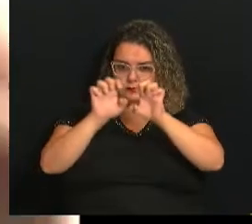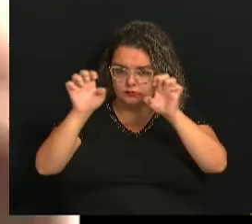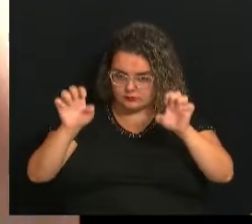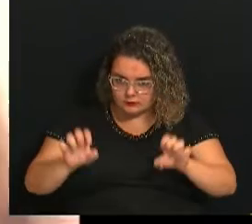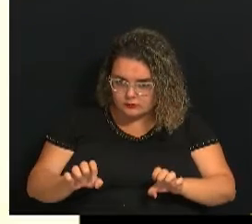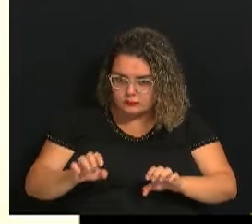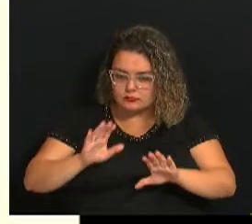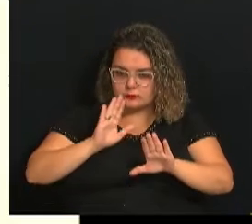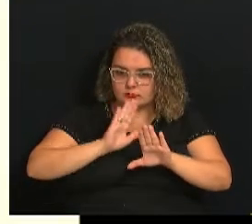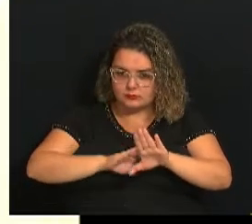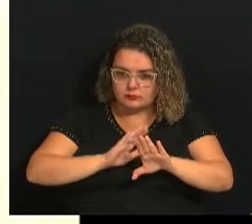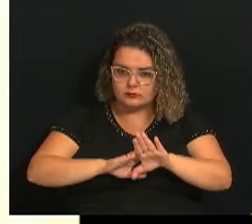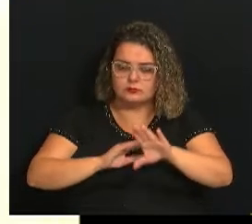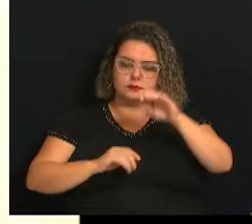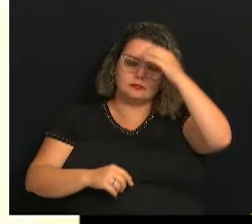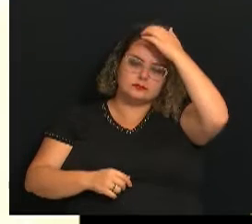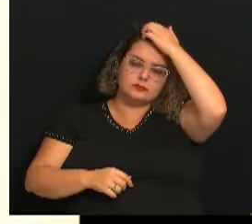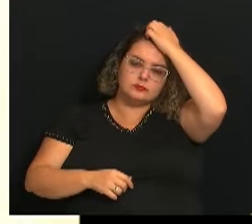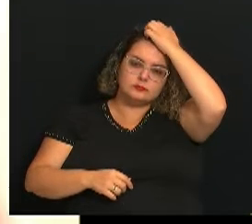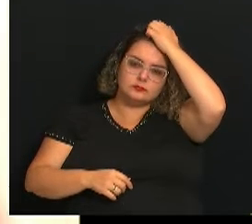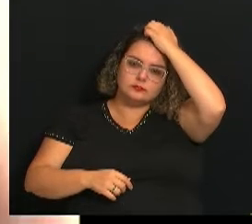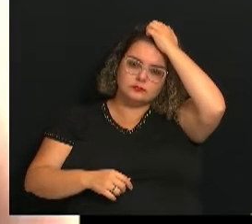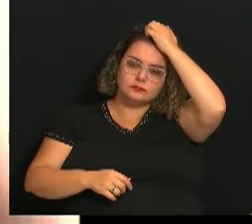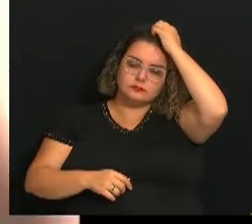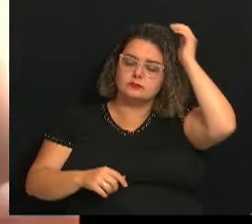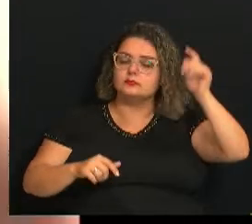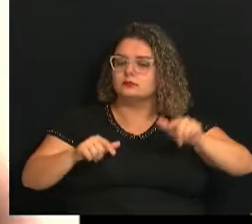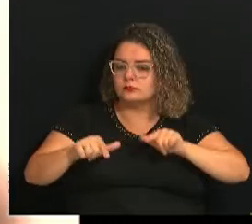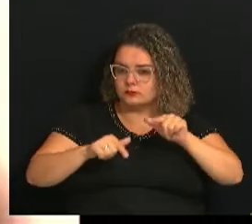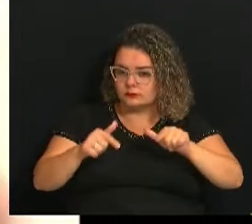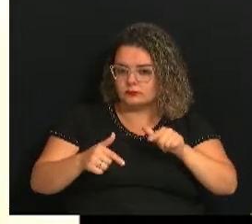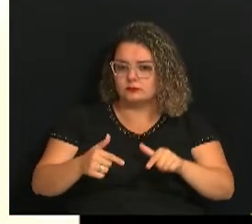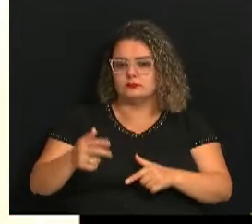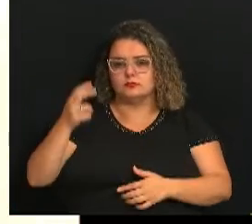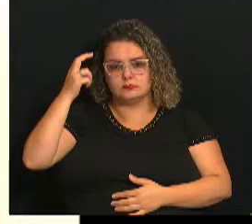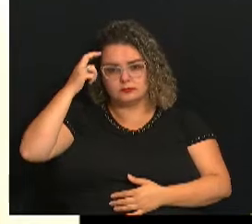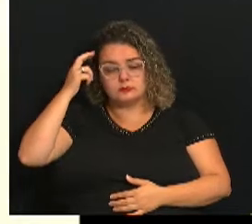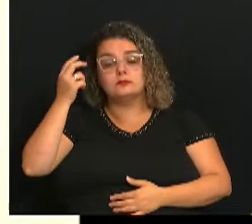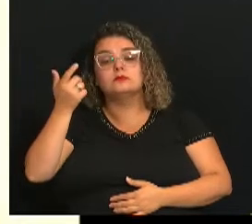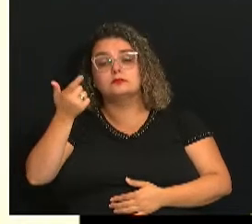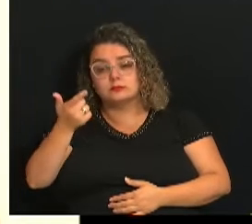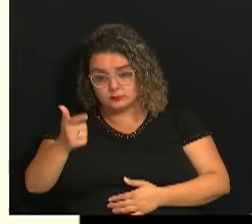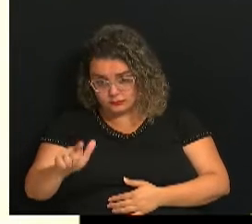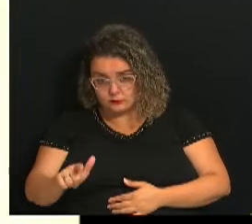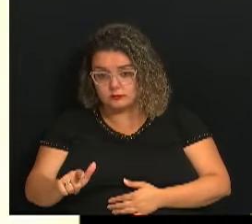ação do trabalhador de cultura, ele continua ainda tendo que